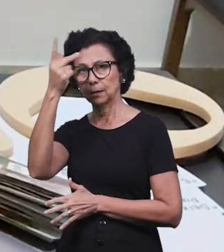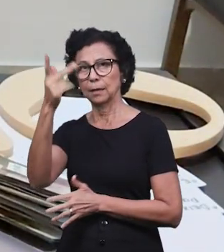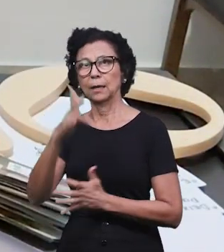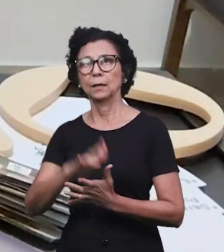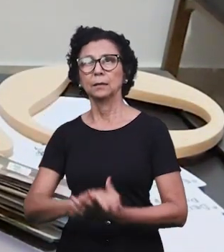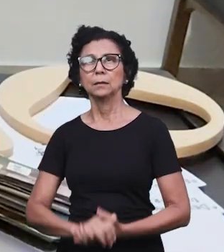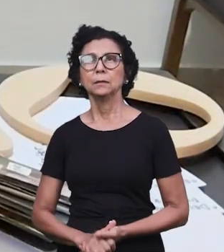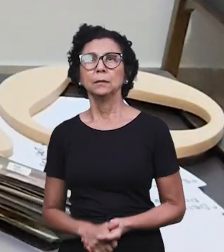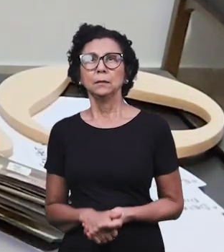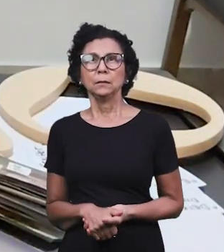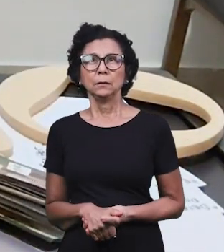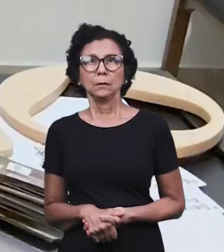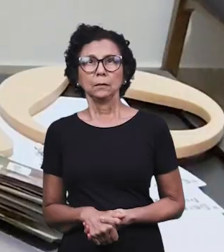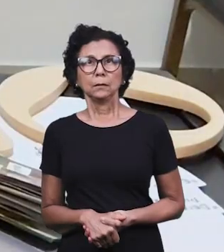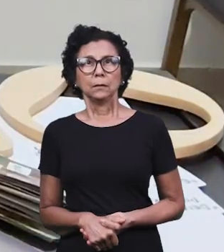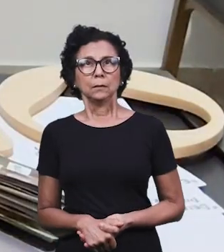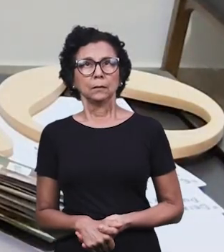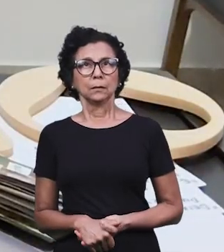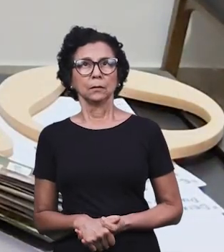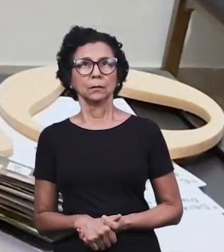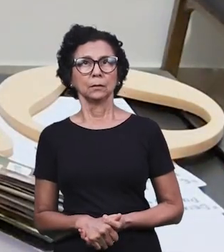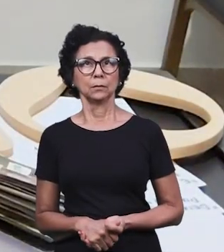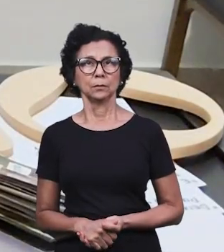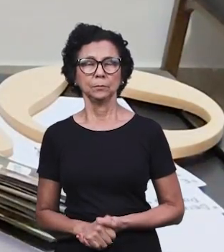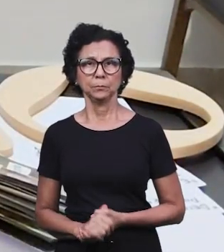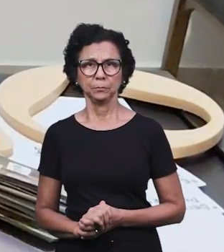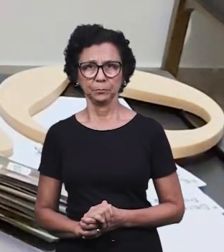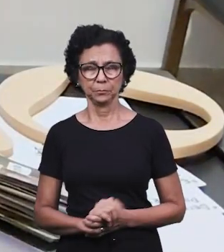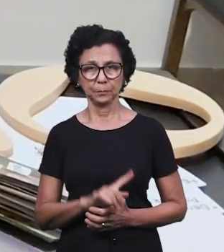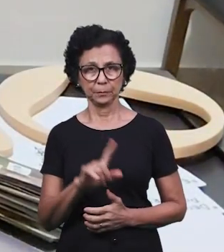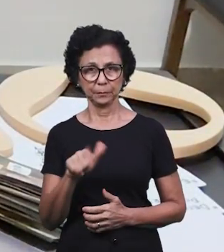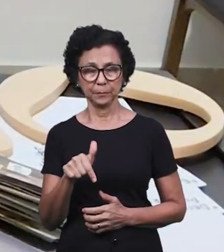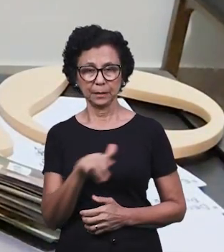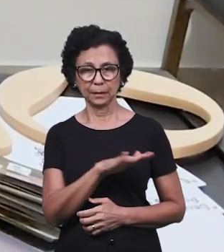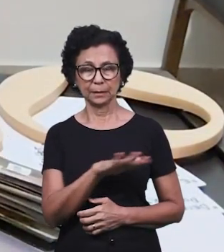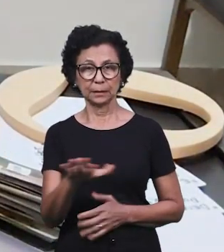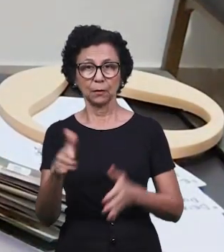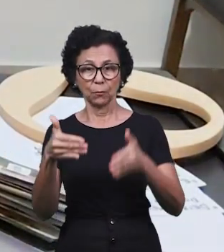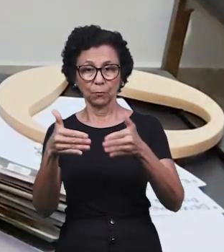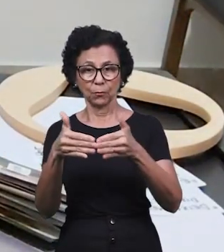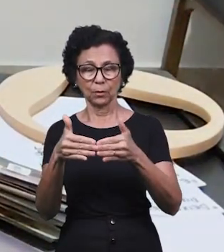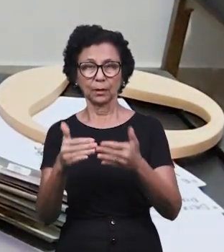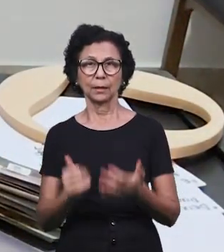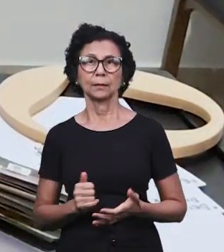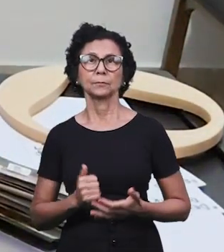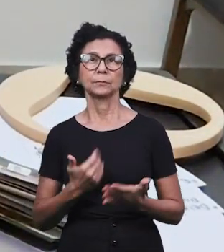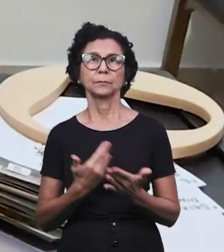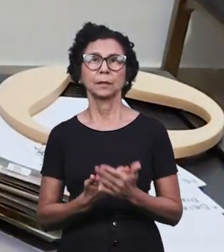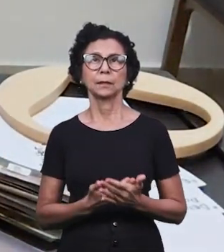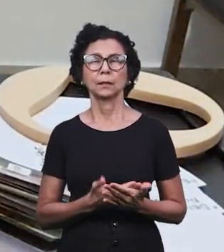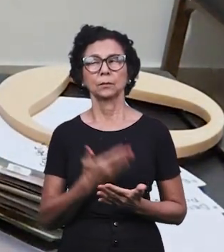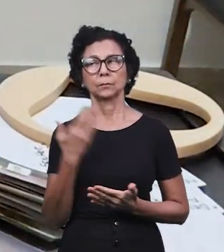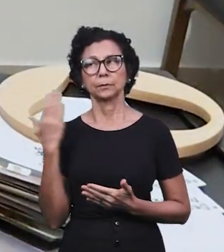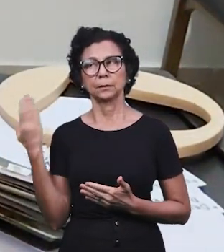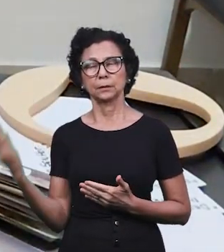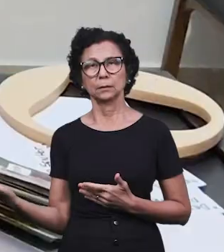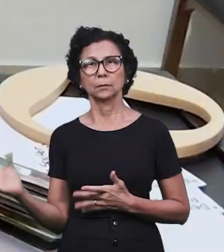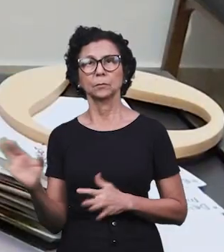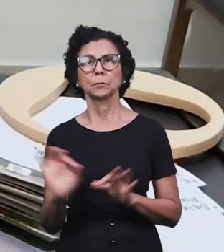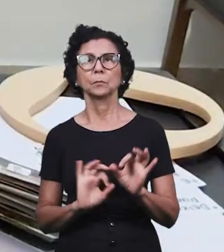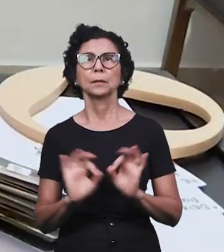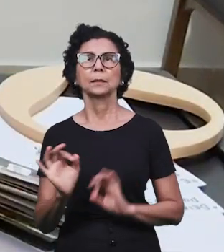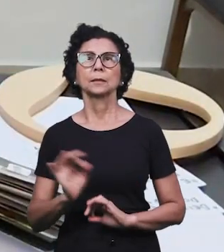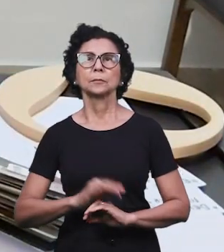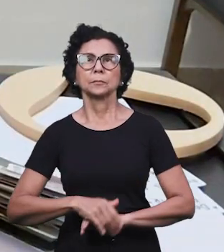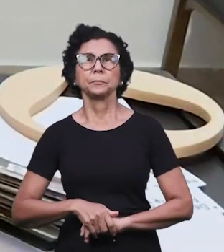recursos ajuda a criança a ficar, concentrada aqui na aula. Então, o que eu separei aqui? Os